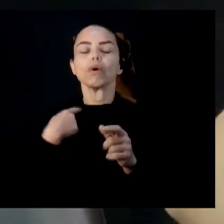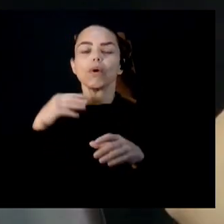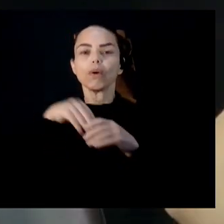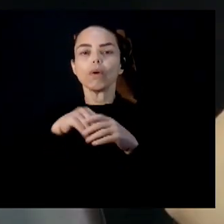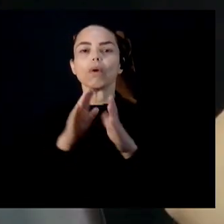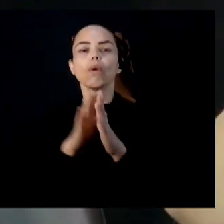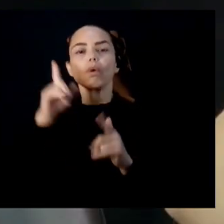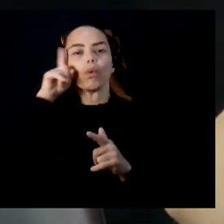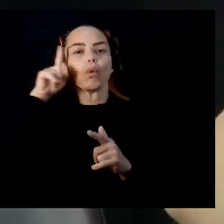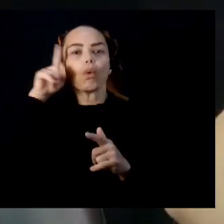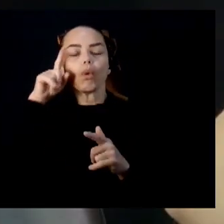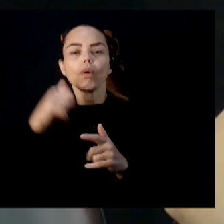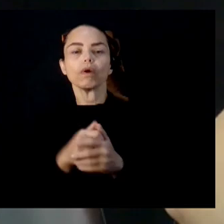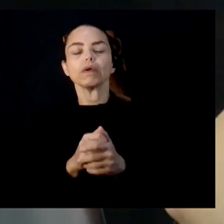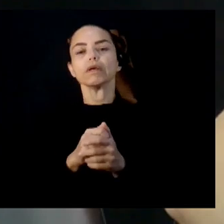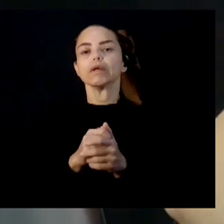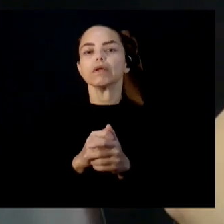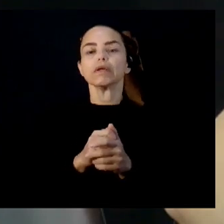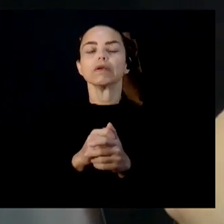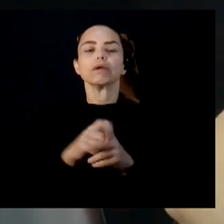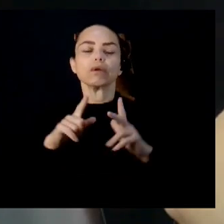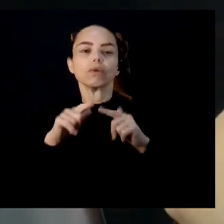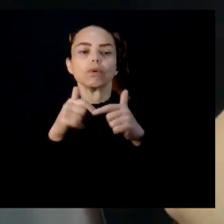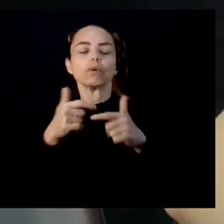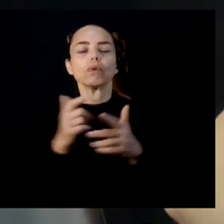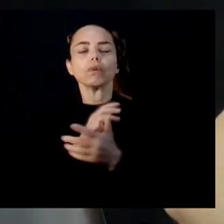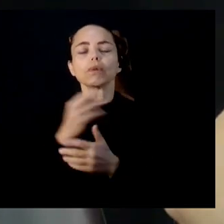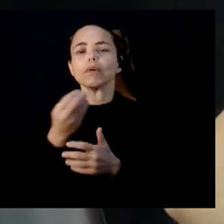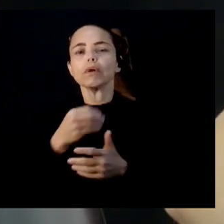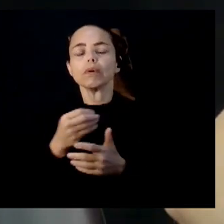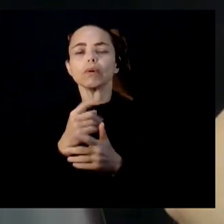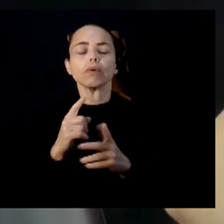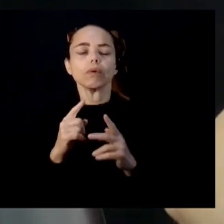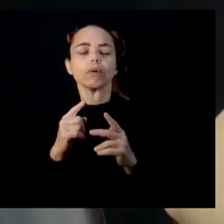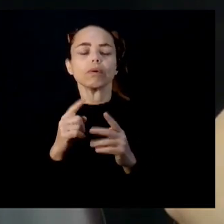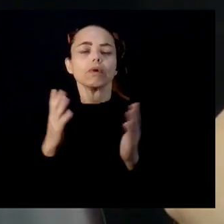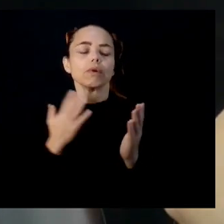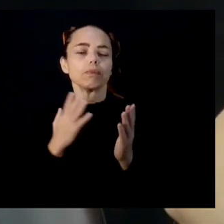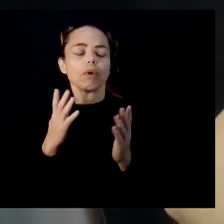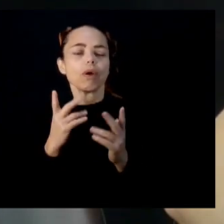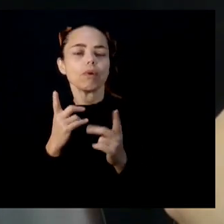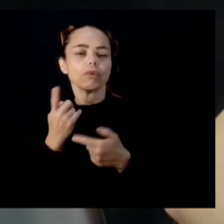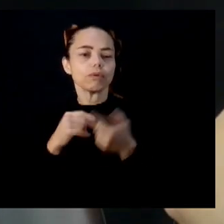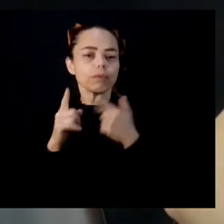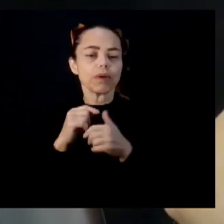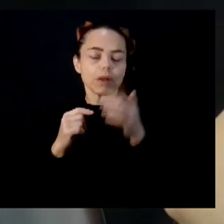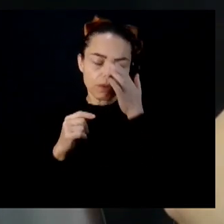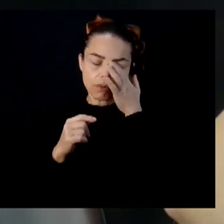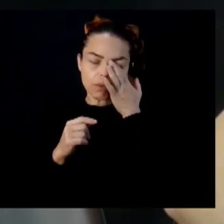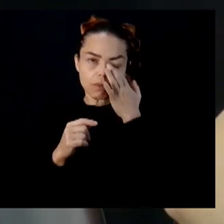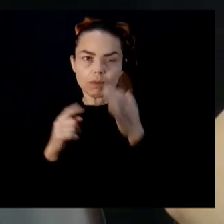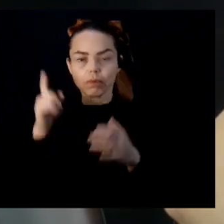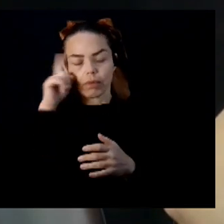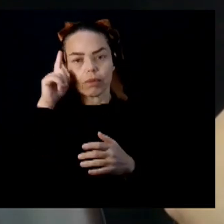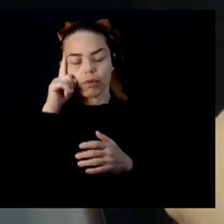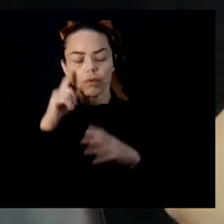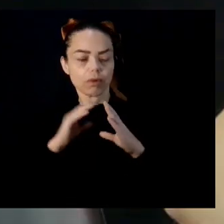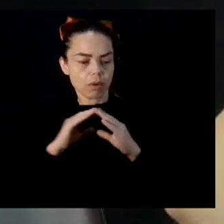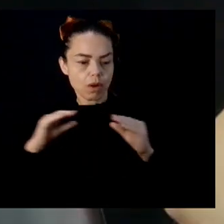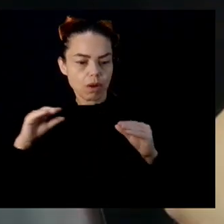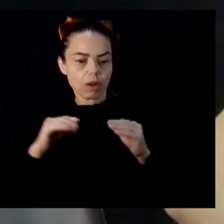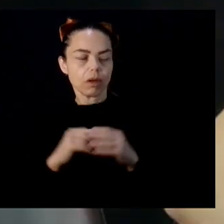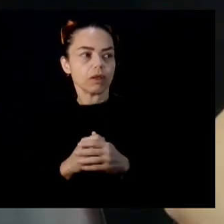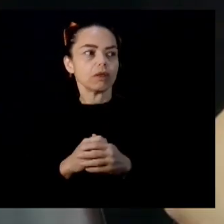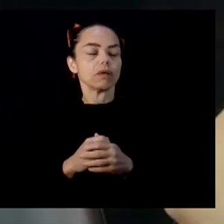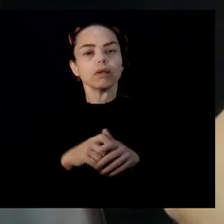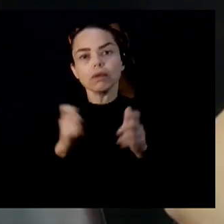novo. Como a gente lidar. Então, a pergunta é como eu lido com a minha rotina, como eu lido com a minha zona de conforto. Eu posso